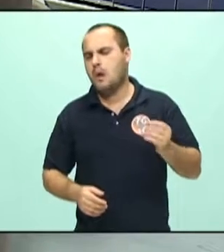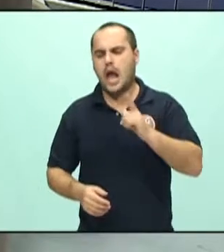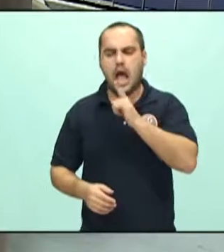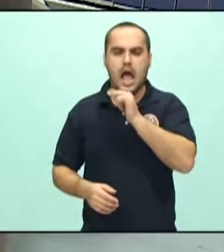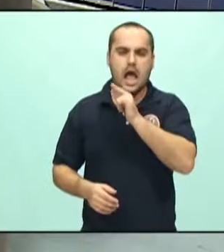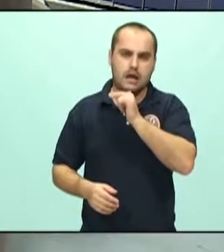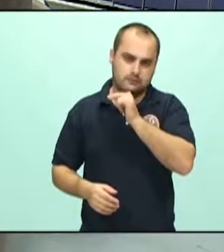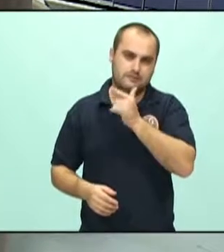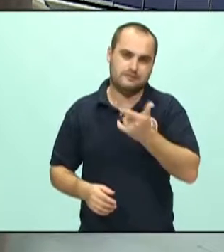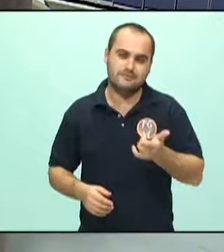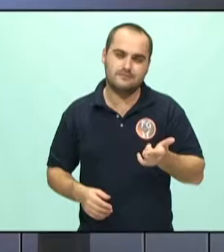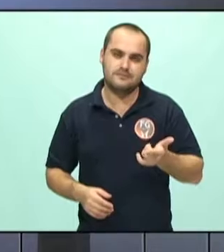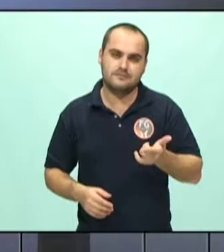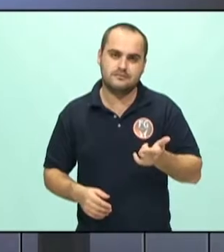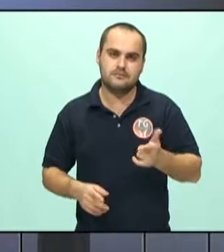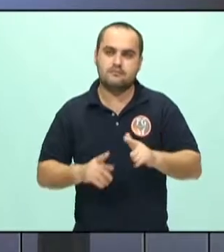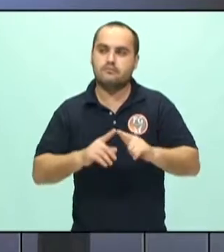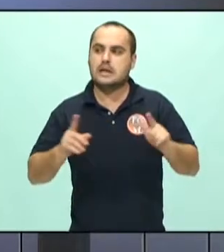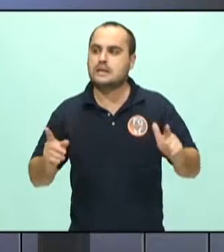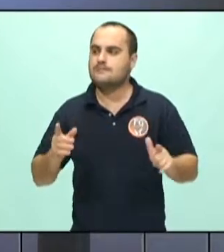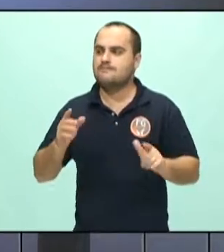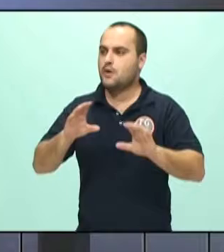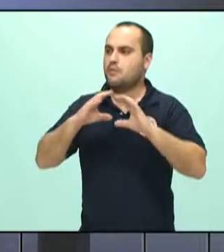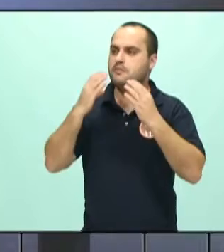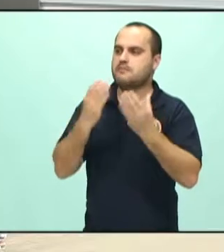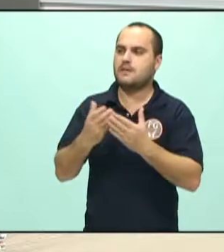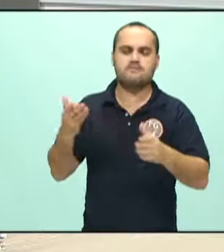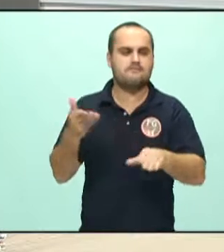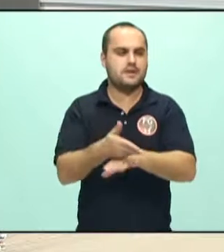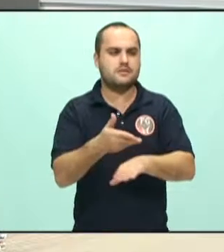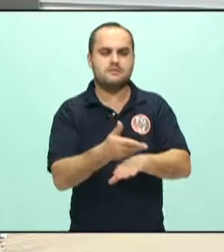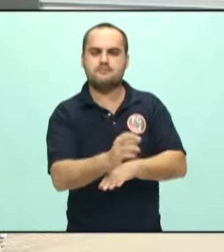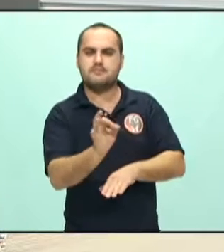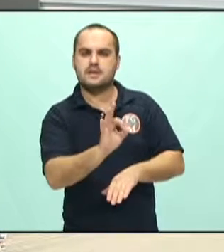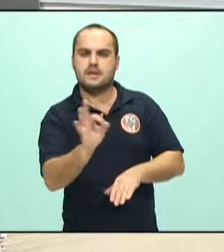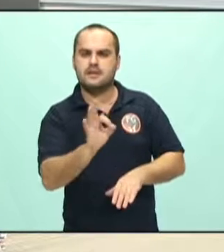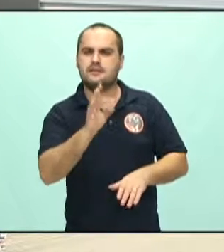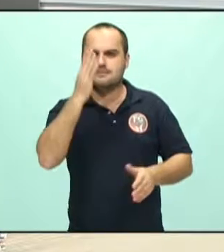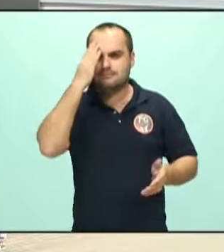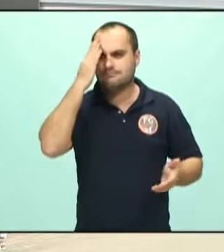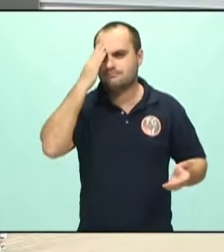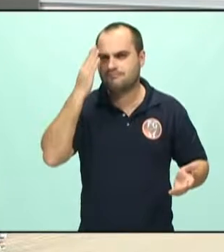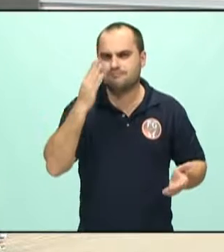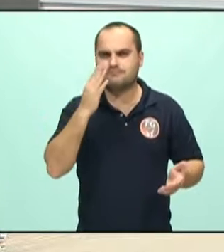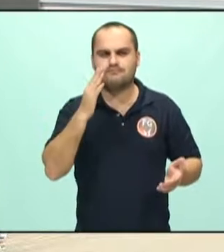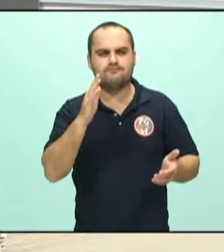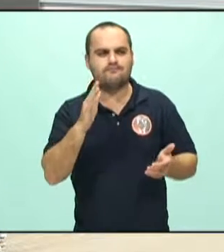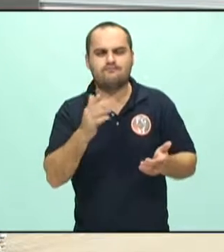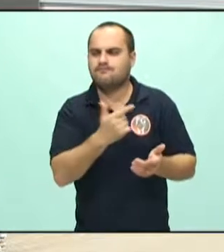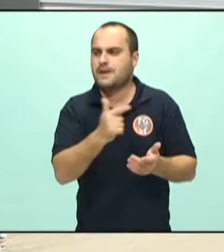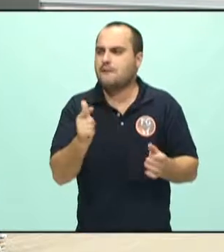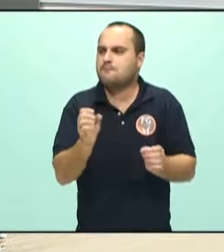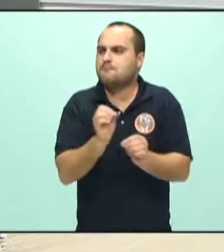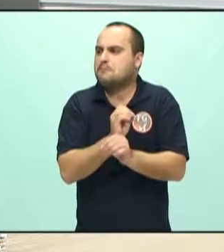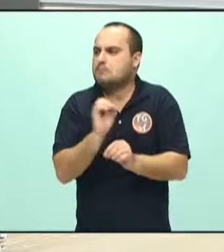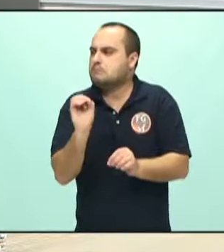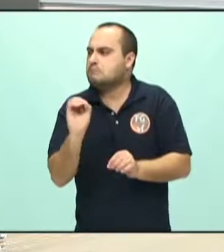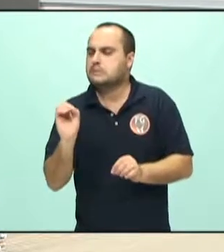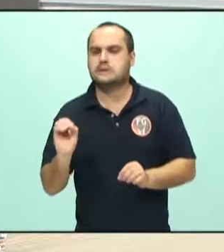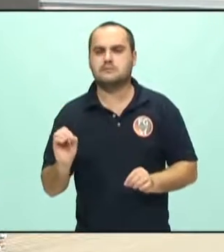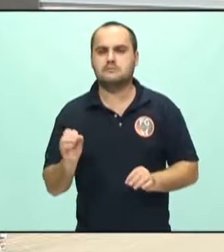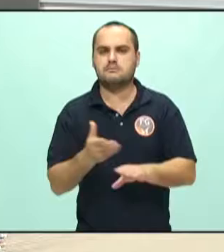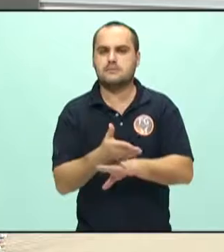só que a comunidade enfim não participou da forma esperada e às vezes é esse tipo de conscientização